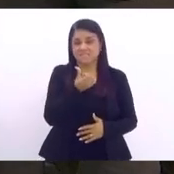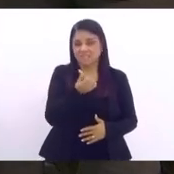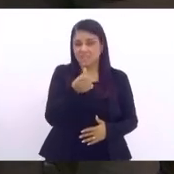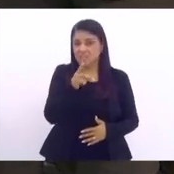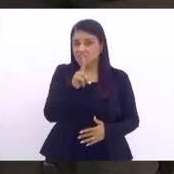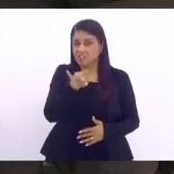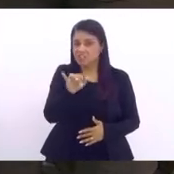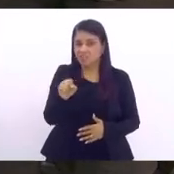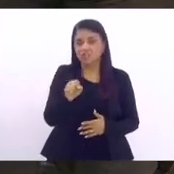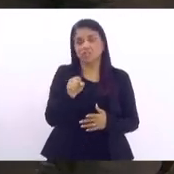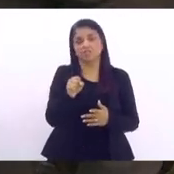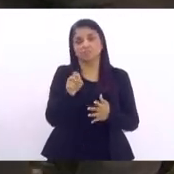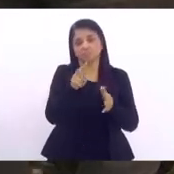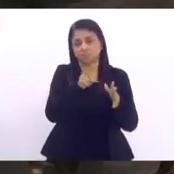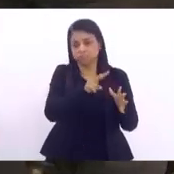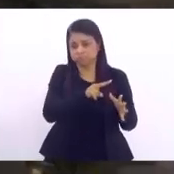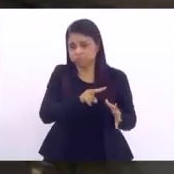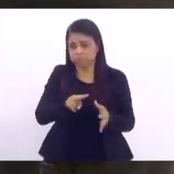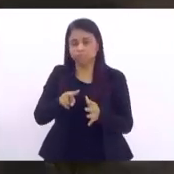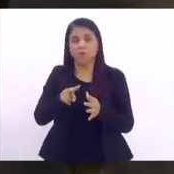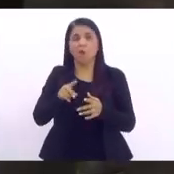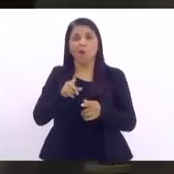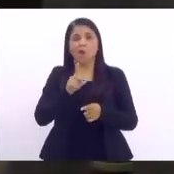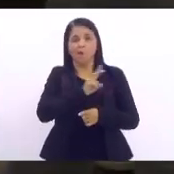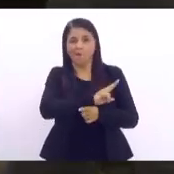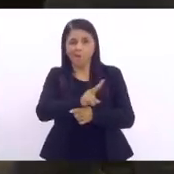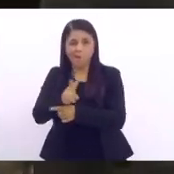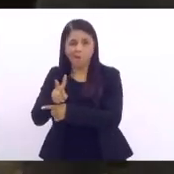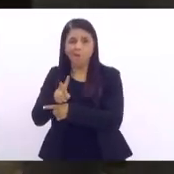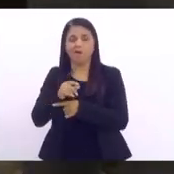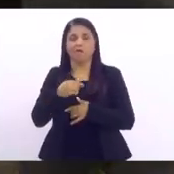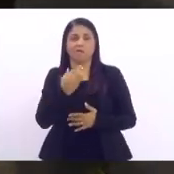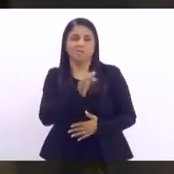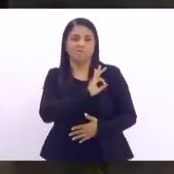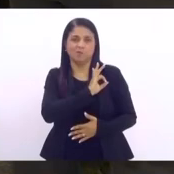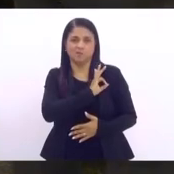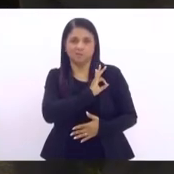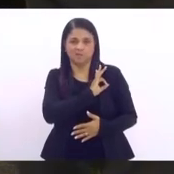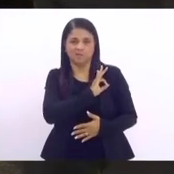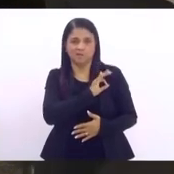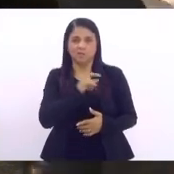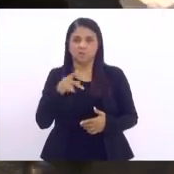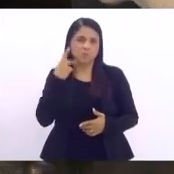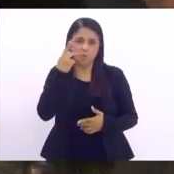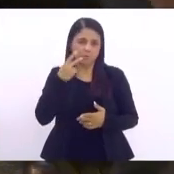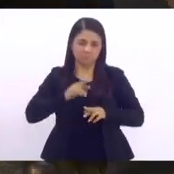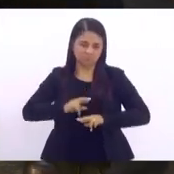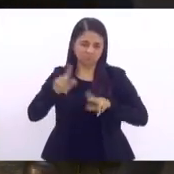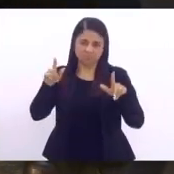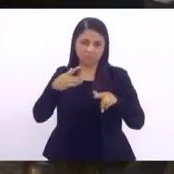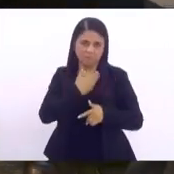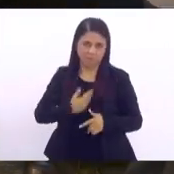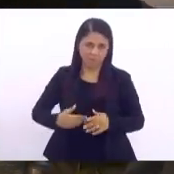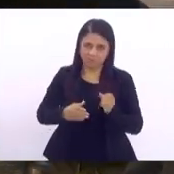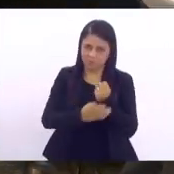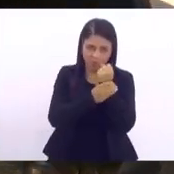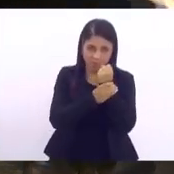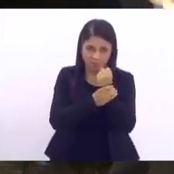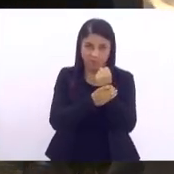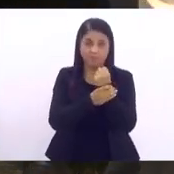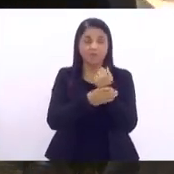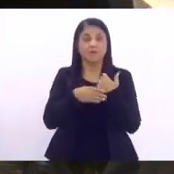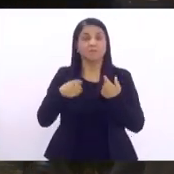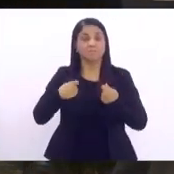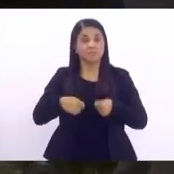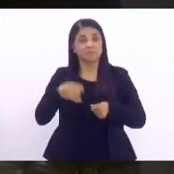operações policiais. Isso, para mim, não é uma política pública de segurança. Afinal de contas, deveríamos evitar e prevenir que